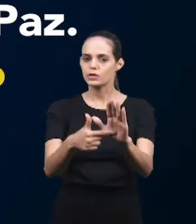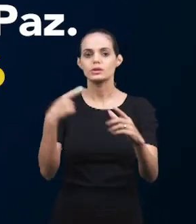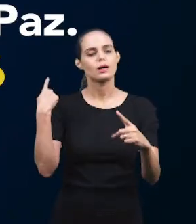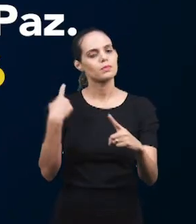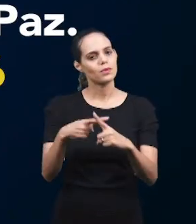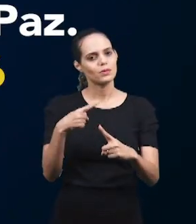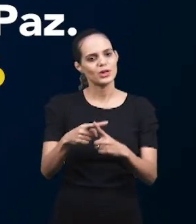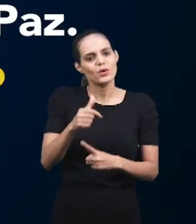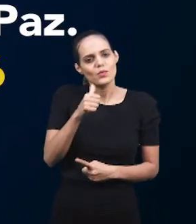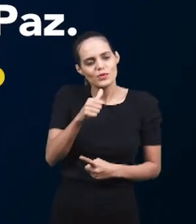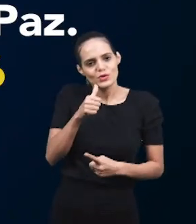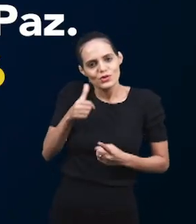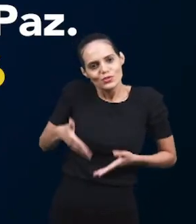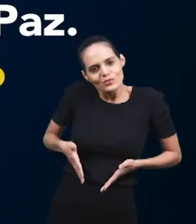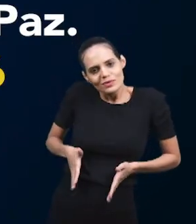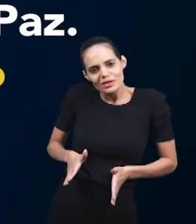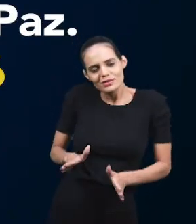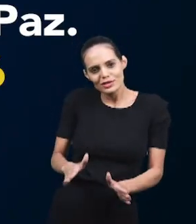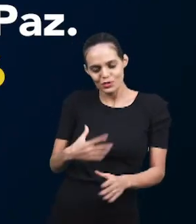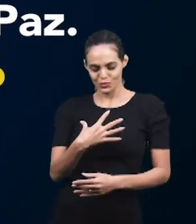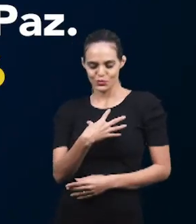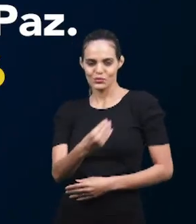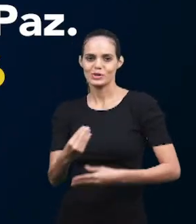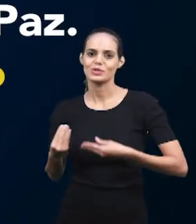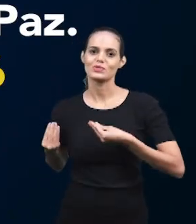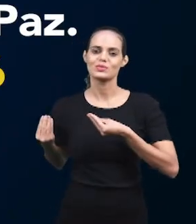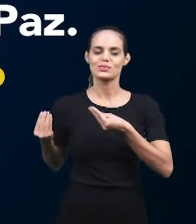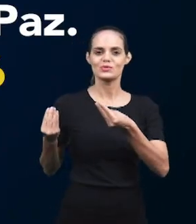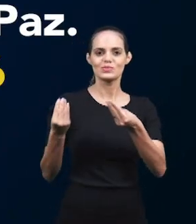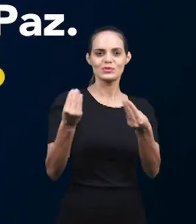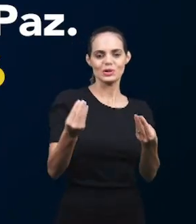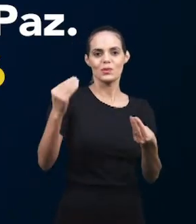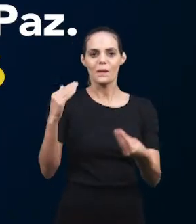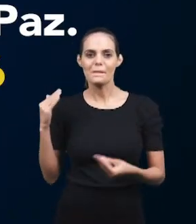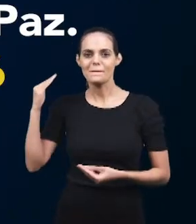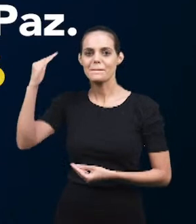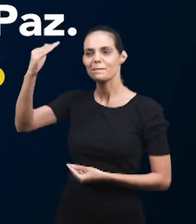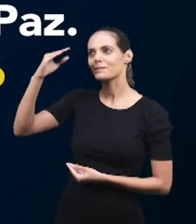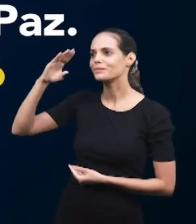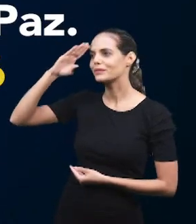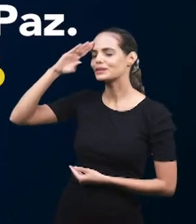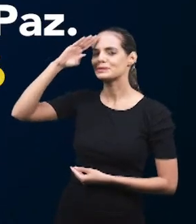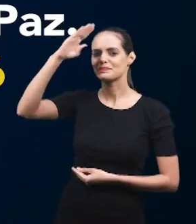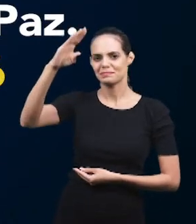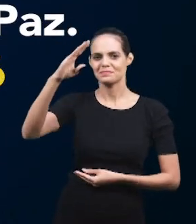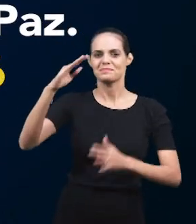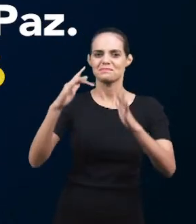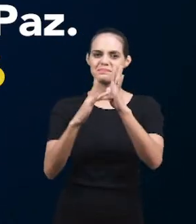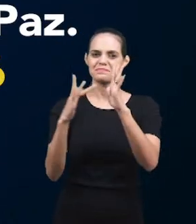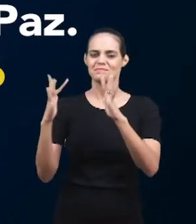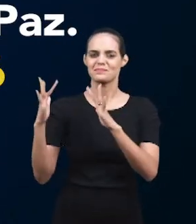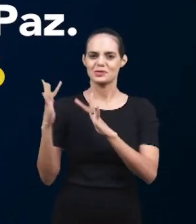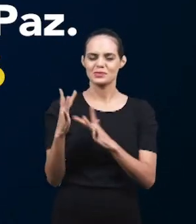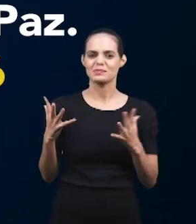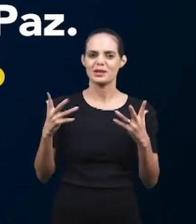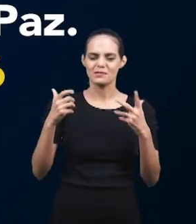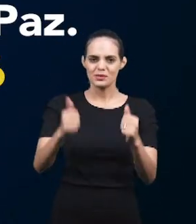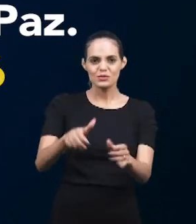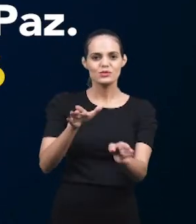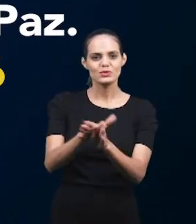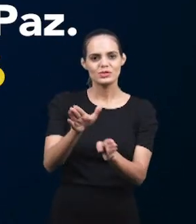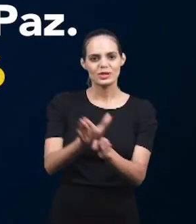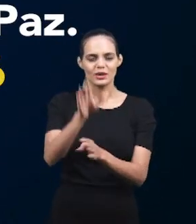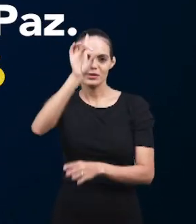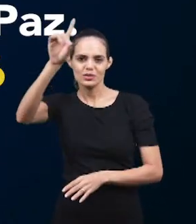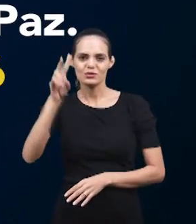no menino nos nasceu, um filho se nos deu, e o principado está sobre os seus ombros, e o seu nome será maravilhoso, conselheiro,